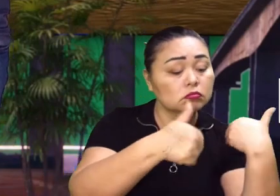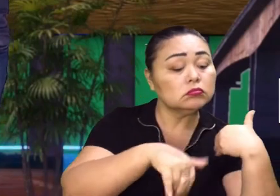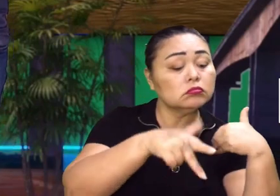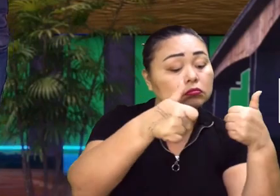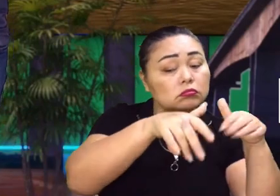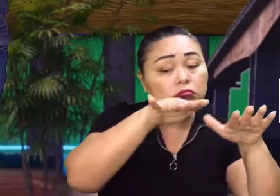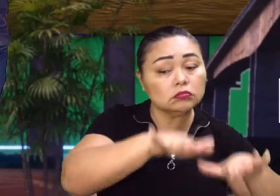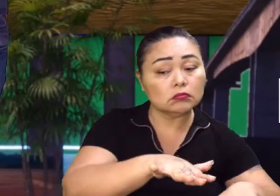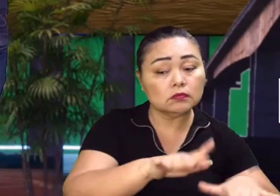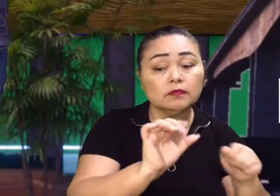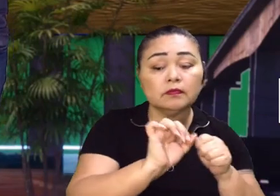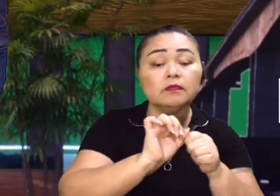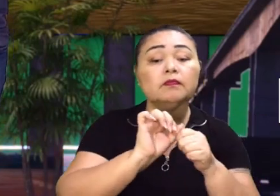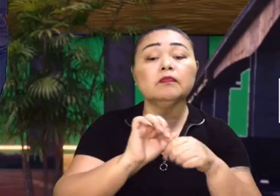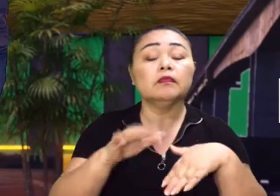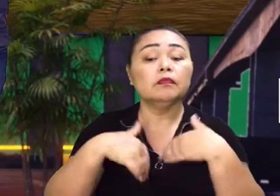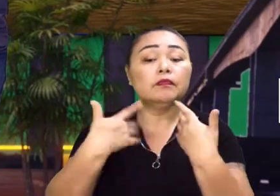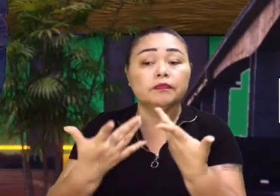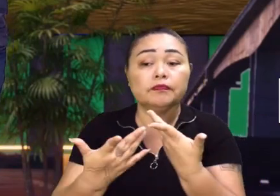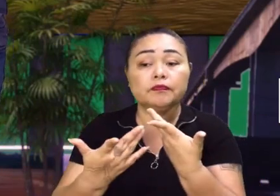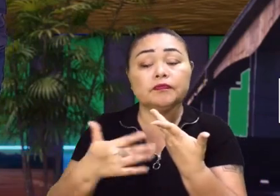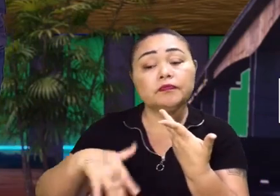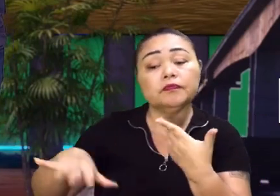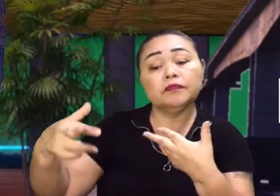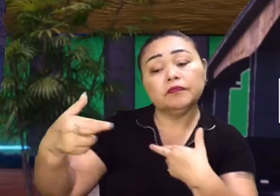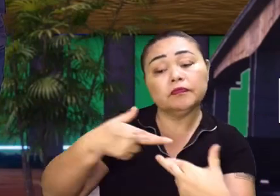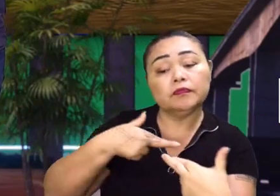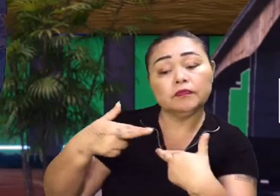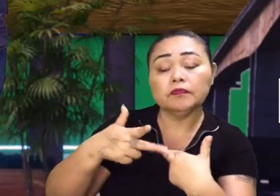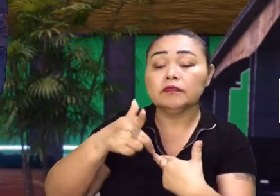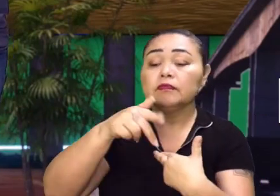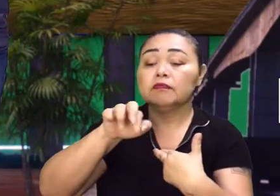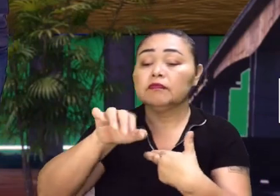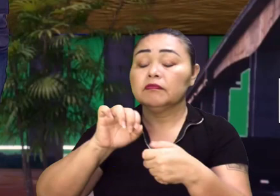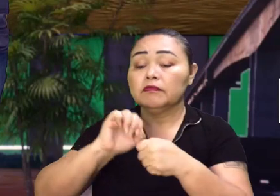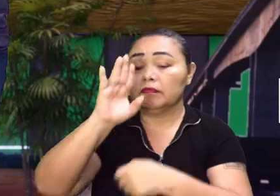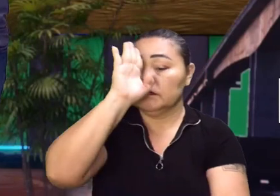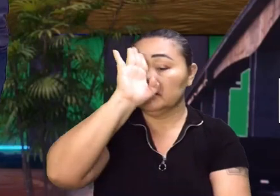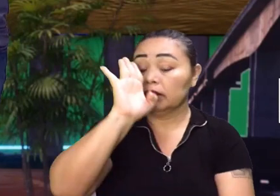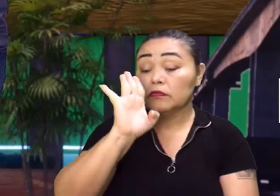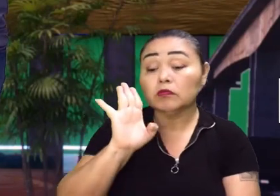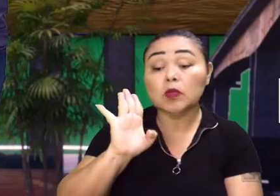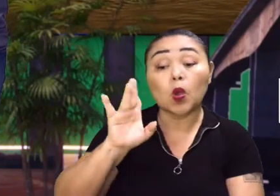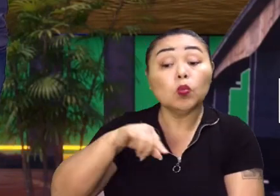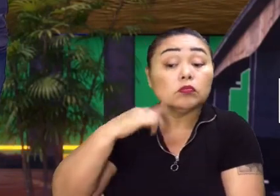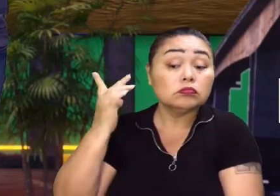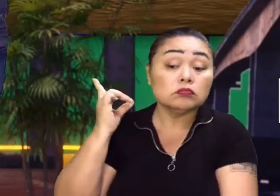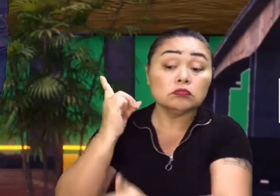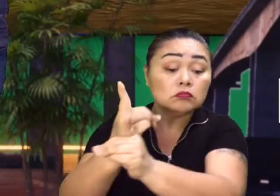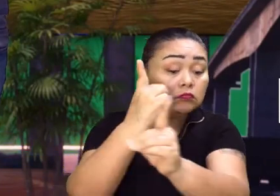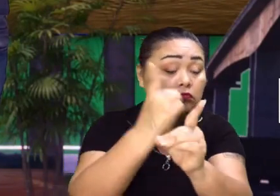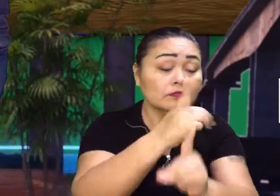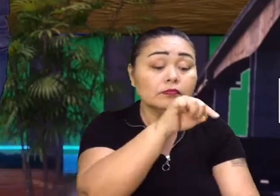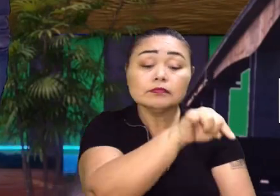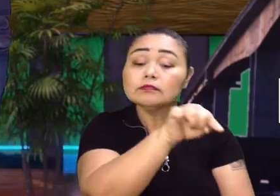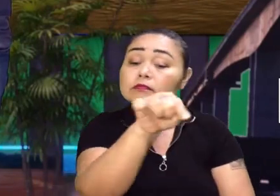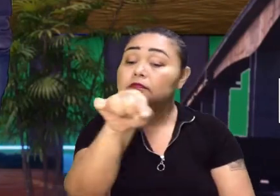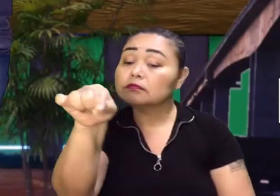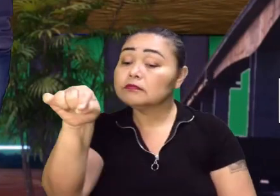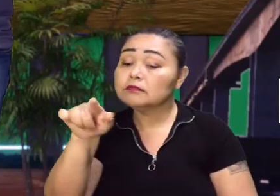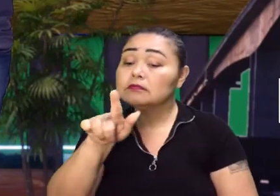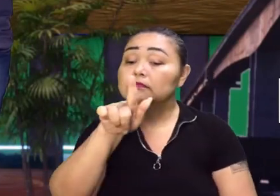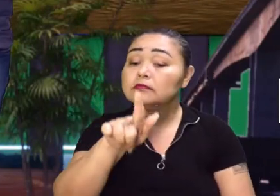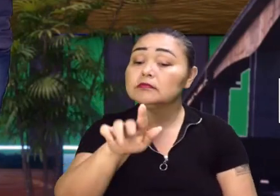então nessa parte agora a gente traz o que essa relação da geologia do Brasil e o que a gente vai encontrar em cada unidade